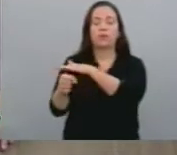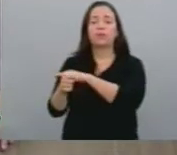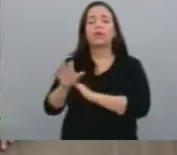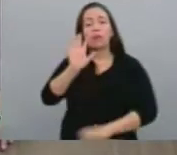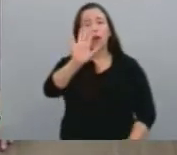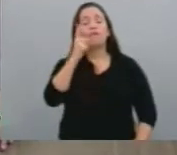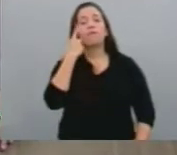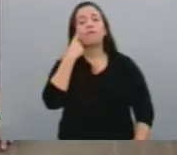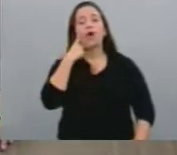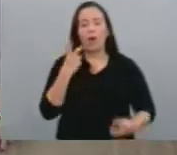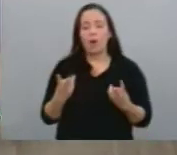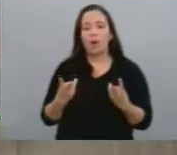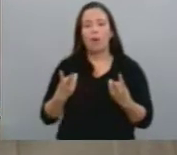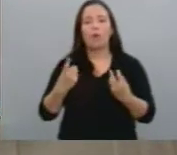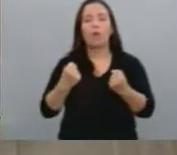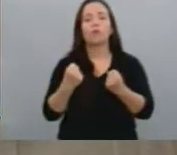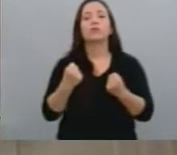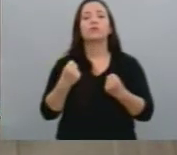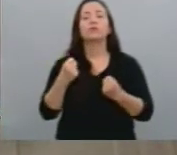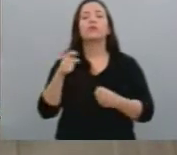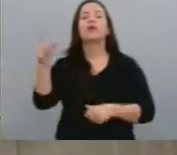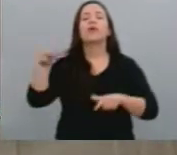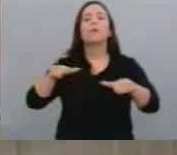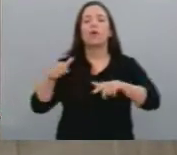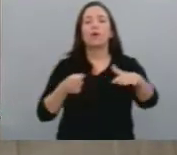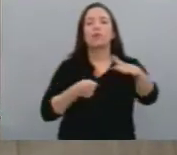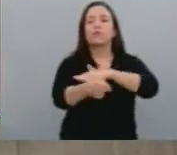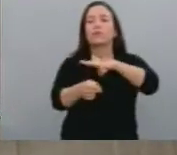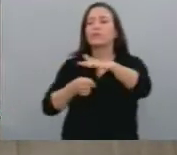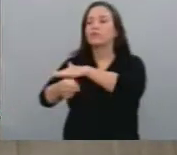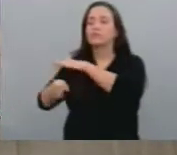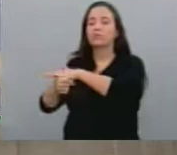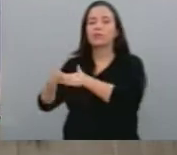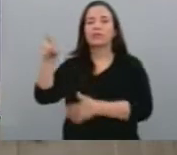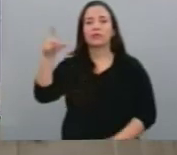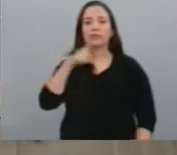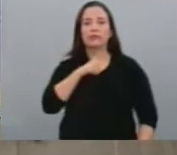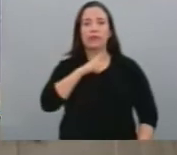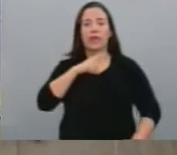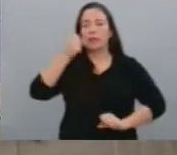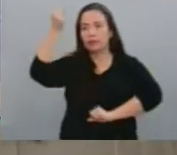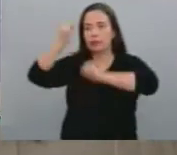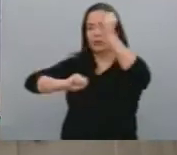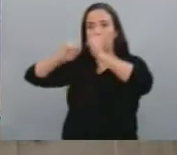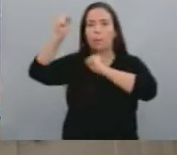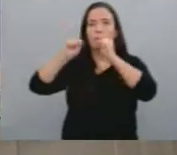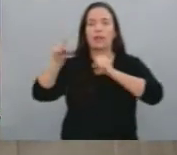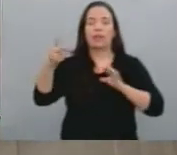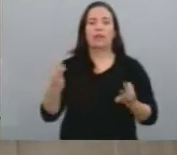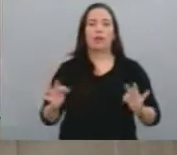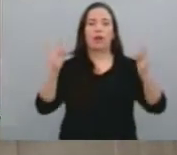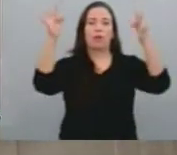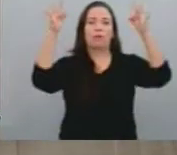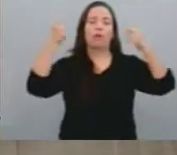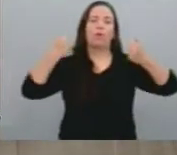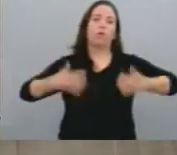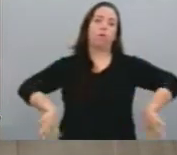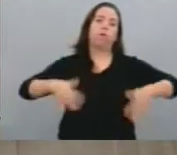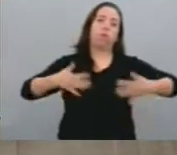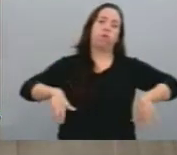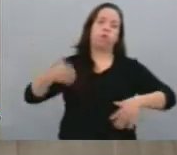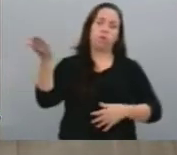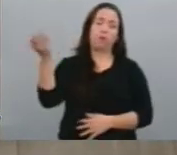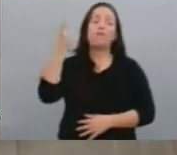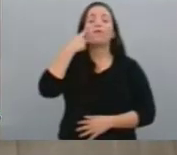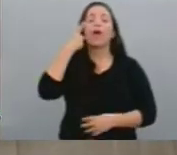empregos são gerados nesse tipo de indústria com alto grau de automatização. Nós estamos falando, por exemplo, no